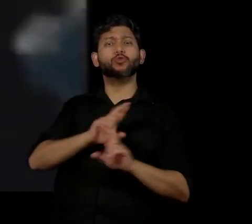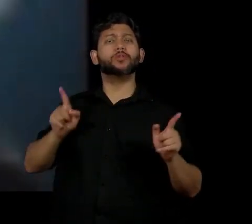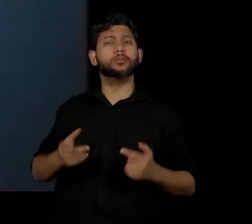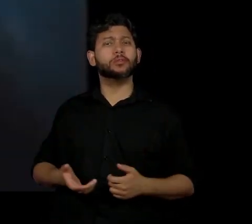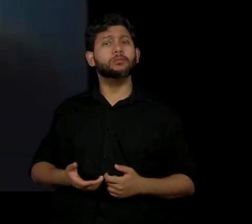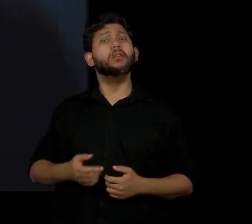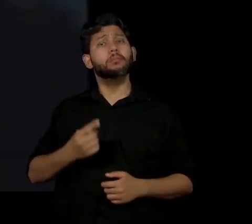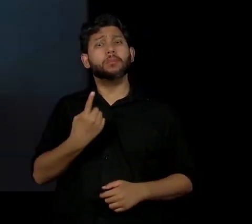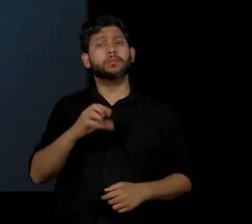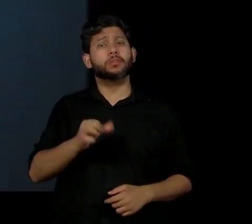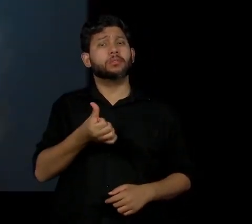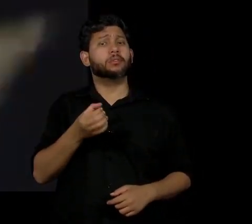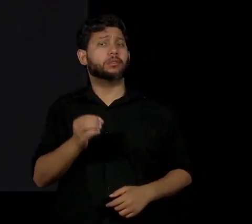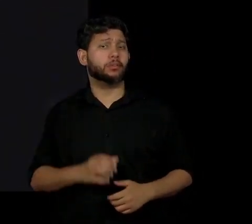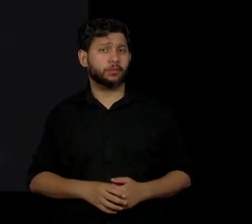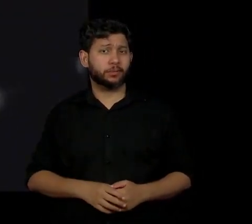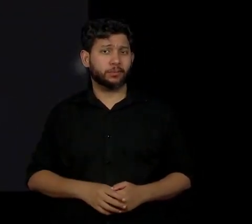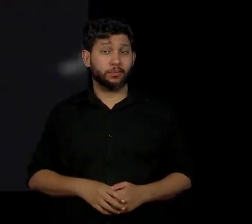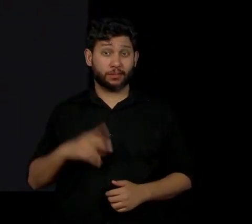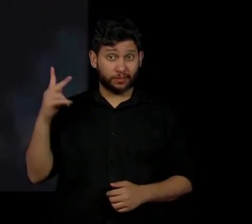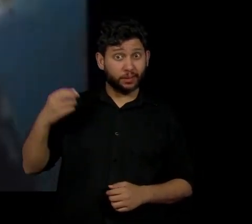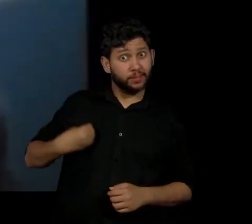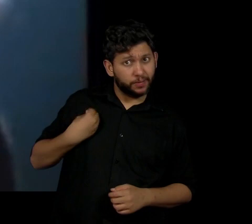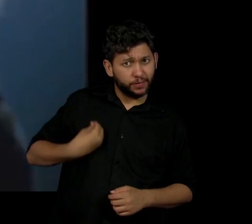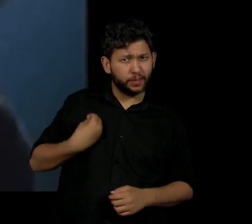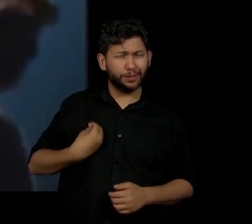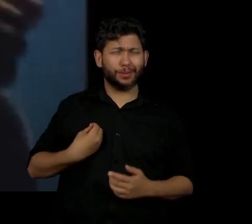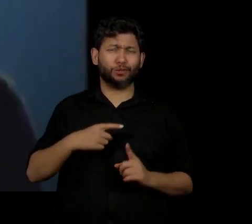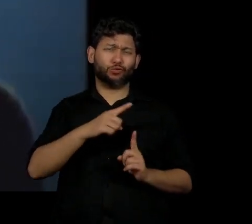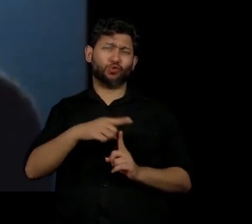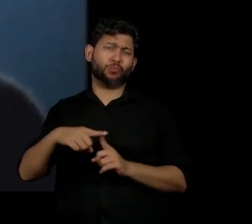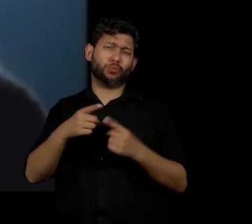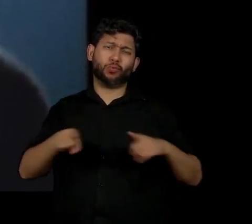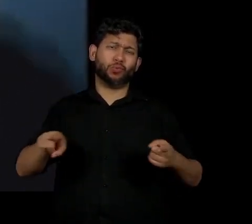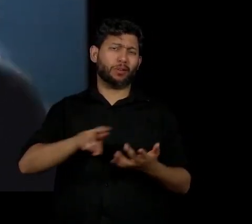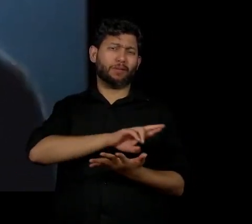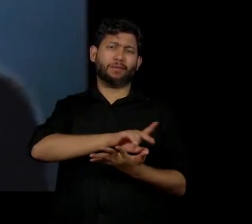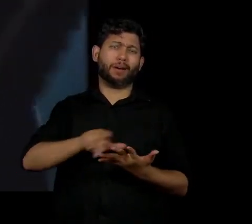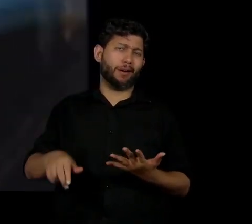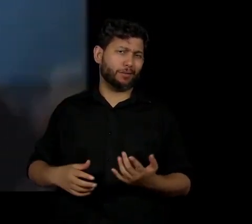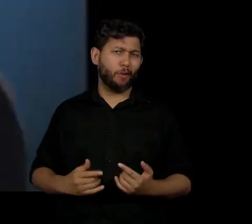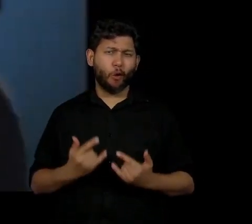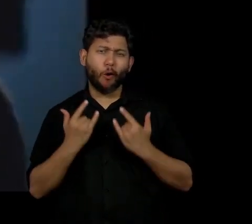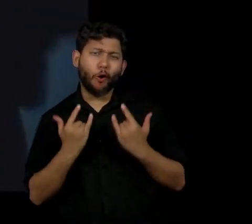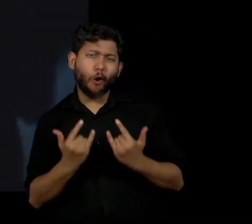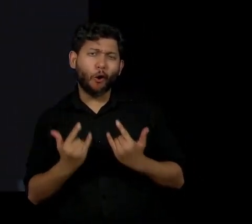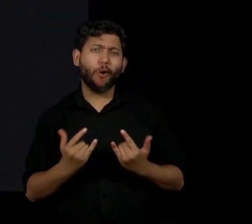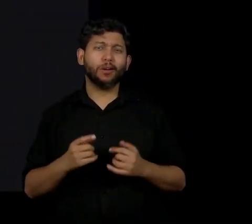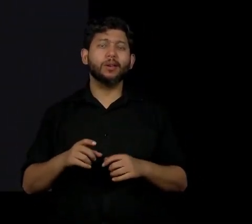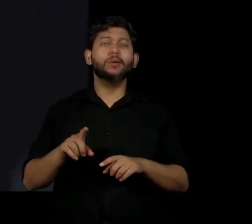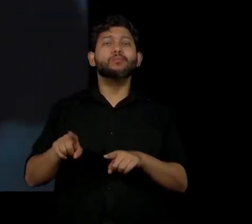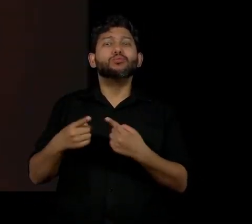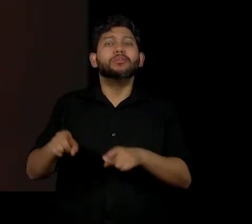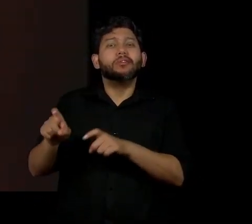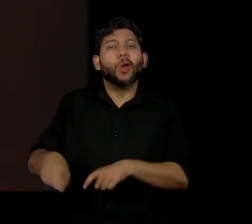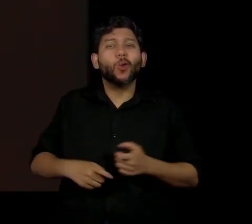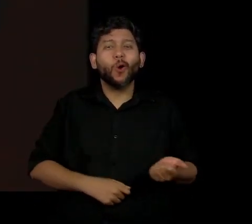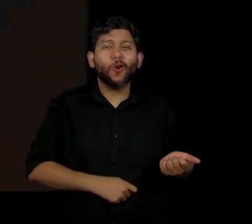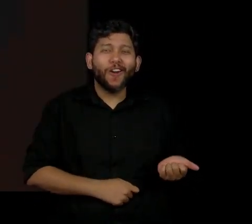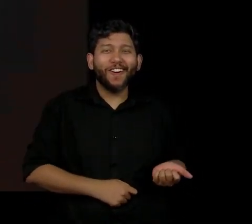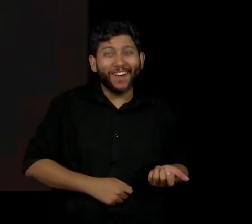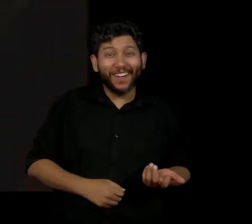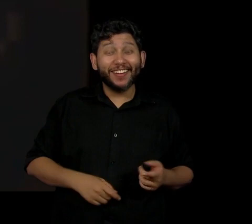Ao longo da carreira, ele experimentou diferentes estilos musicais, como rock, country, gospel e o